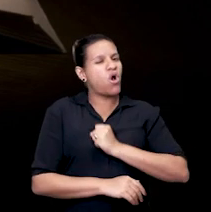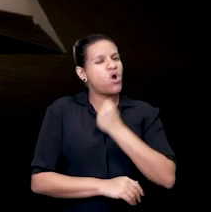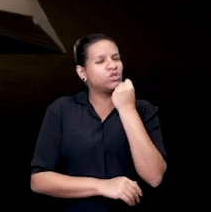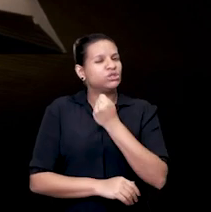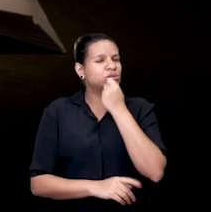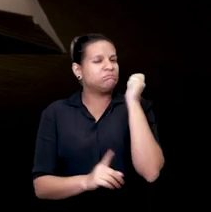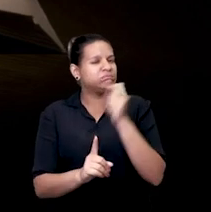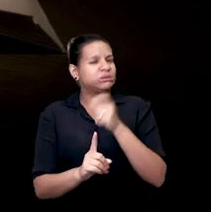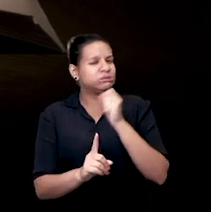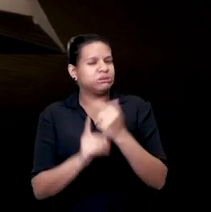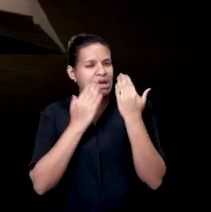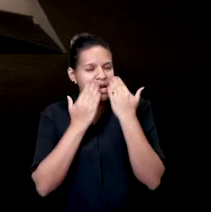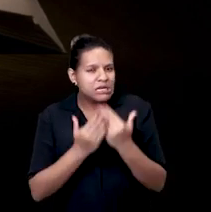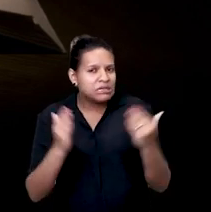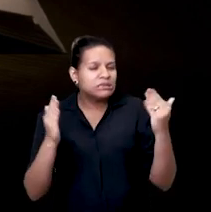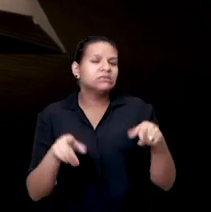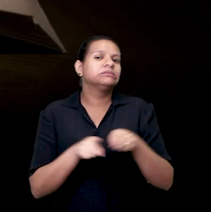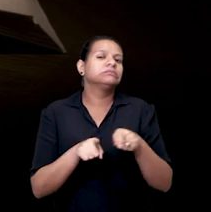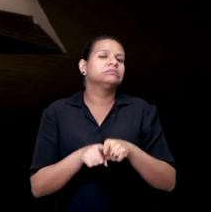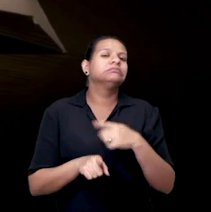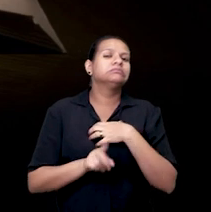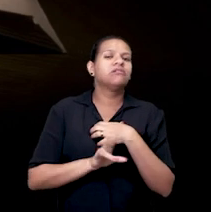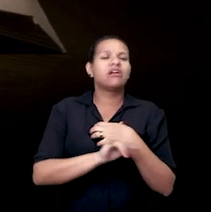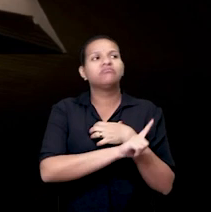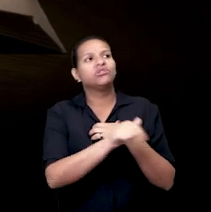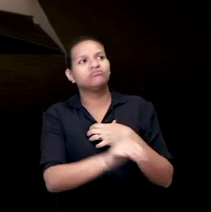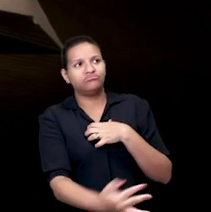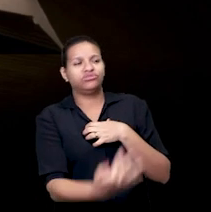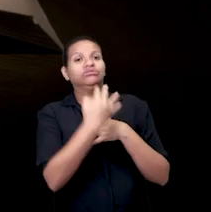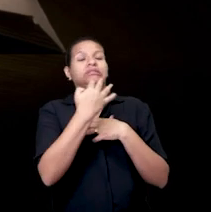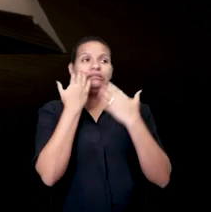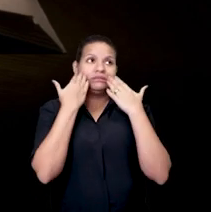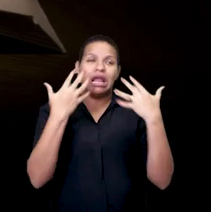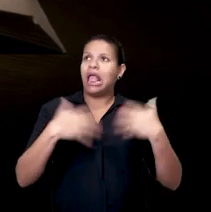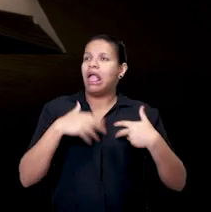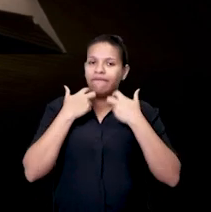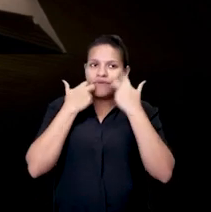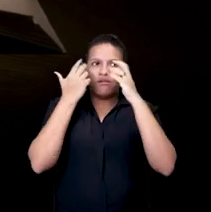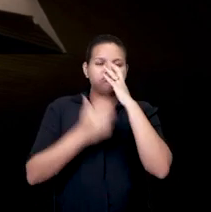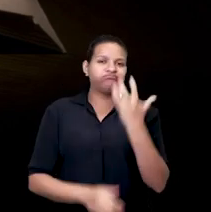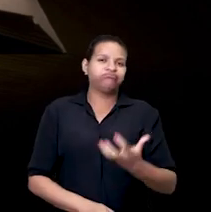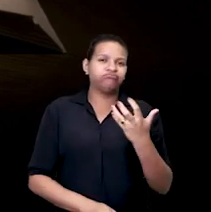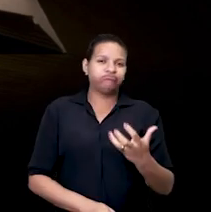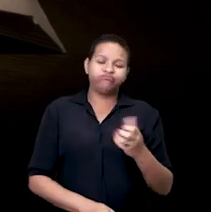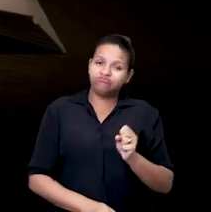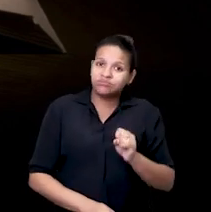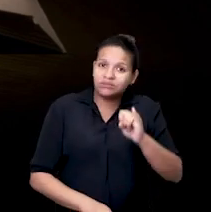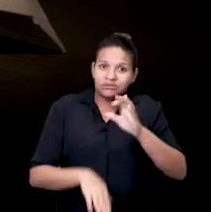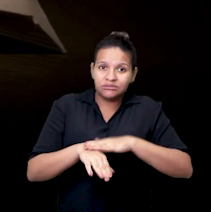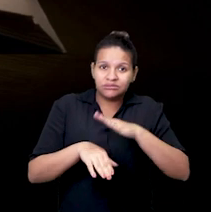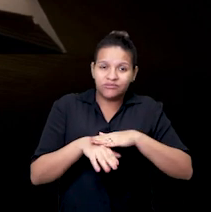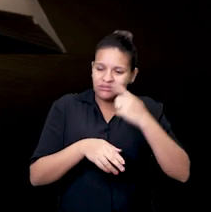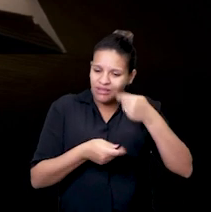ódio sob aparências e sua malícia acabará por ser revelada ao público. Quem cava uma fossa, ali